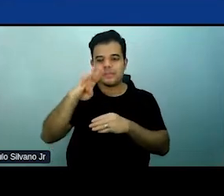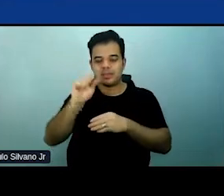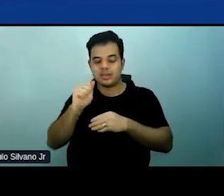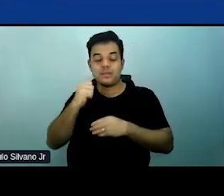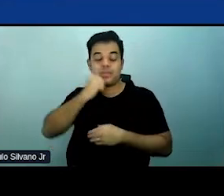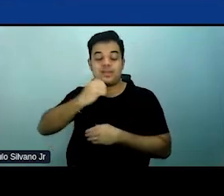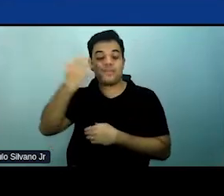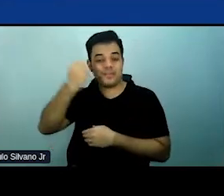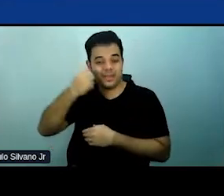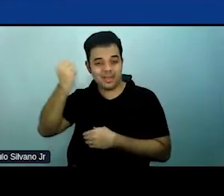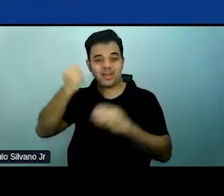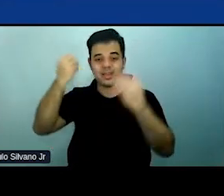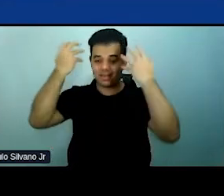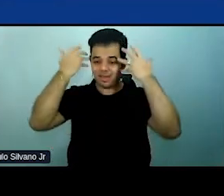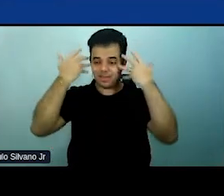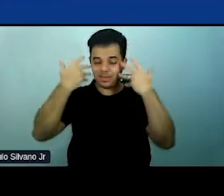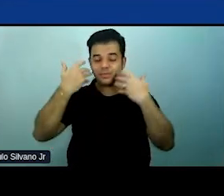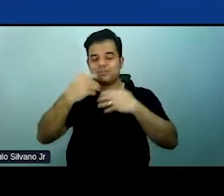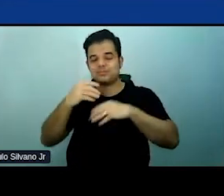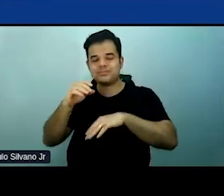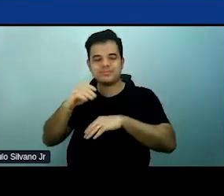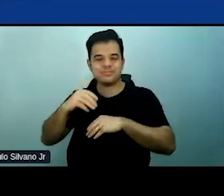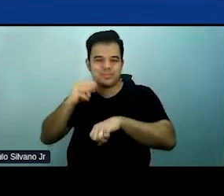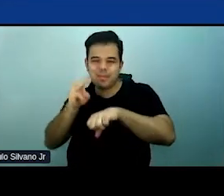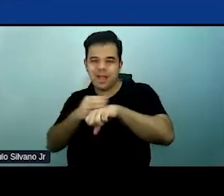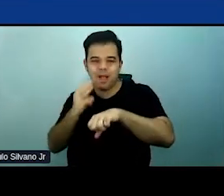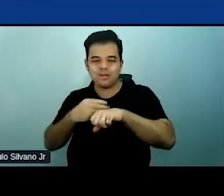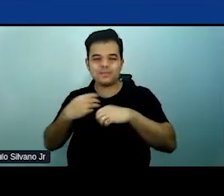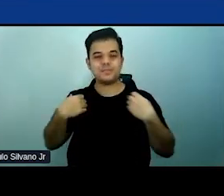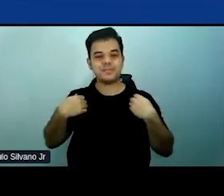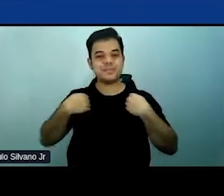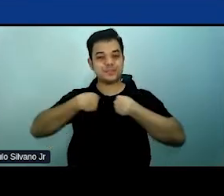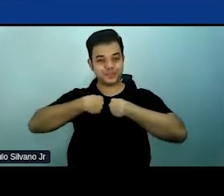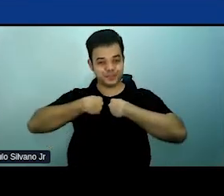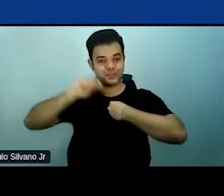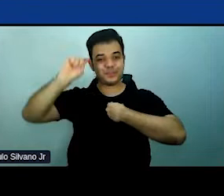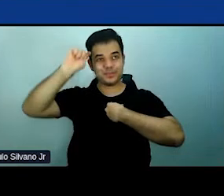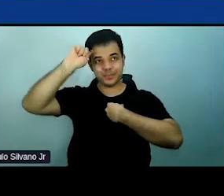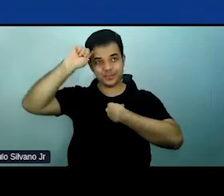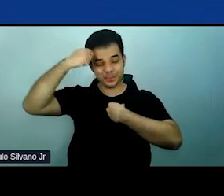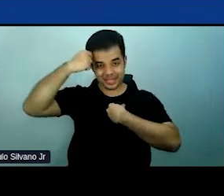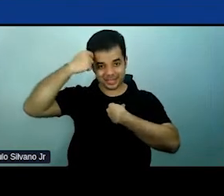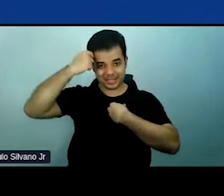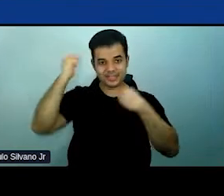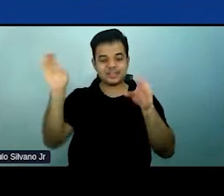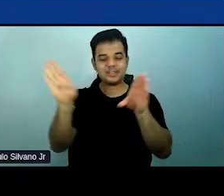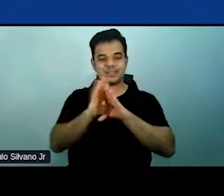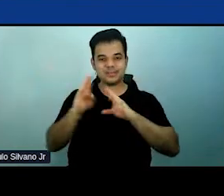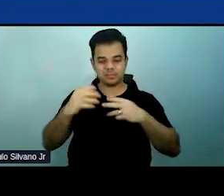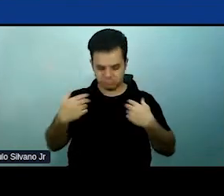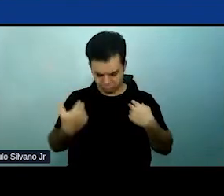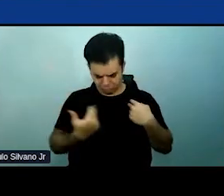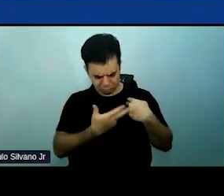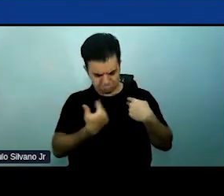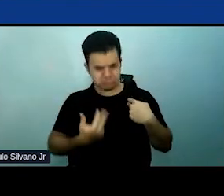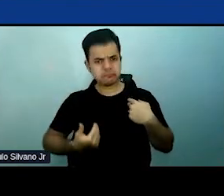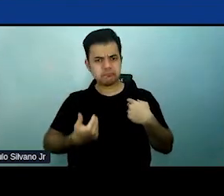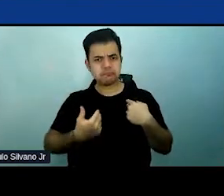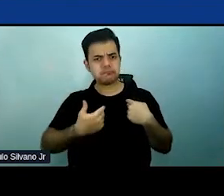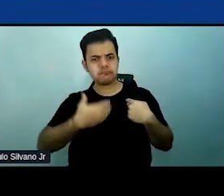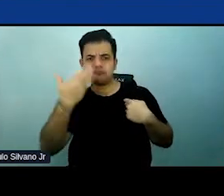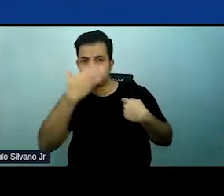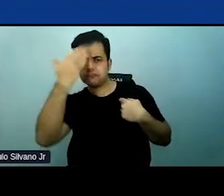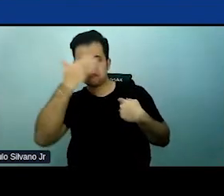branca, cabelo castanho, tô com uma blusa preta, com os dizeres, não sei se está pegando na câmera,